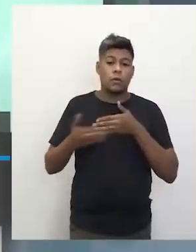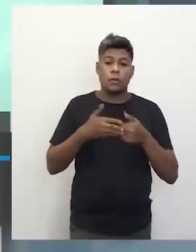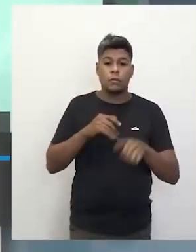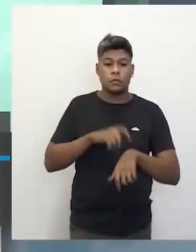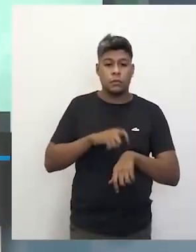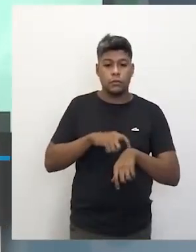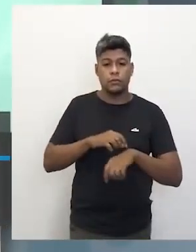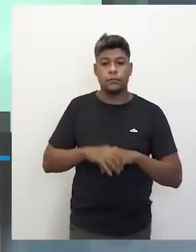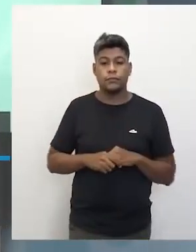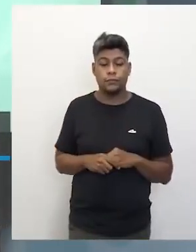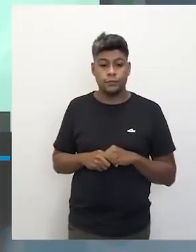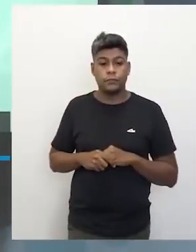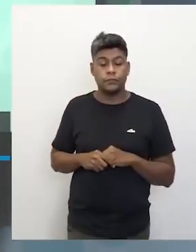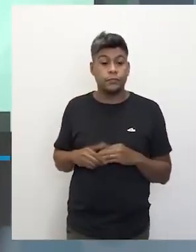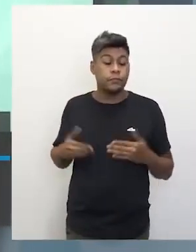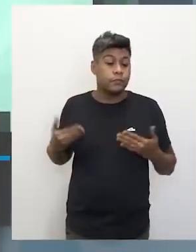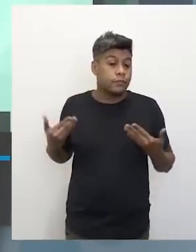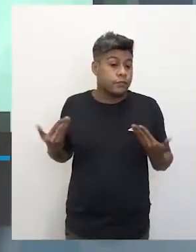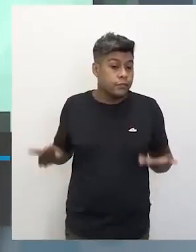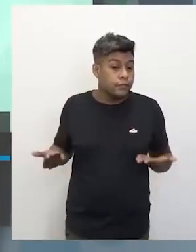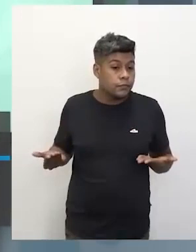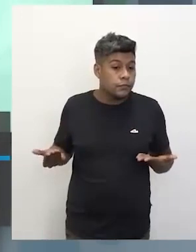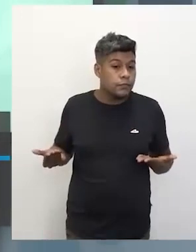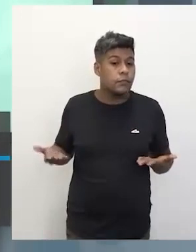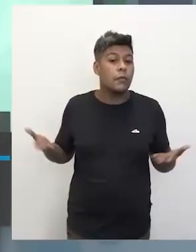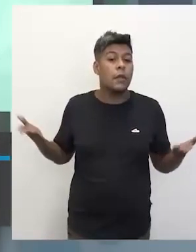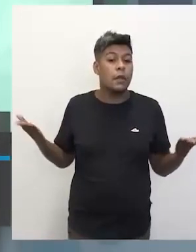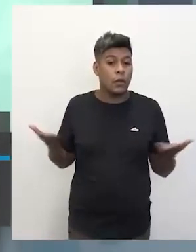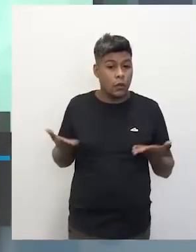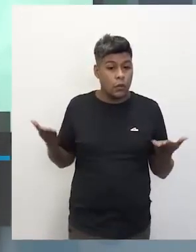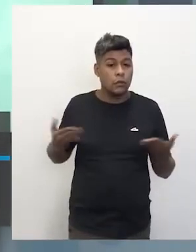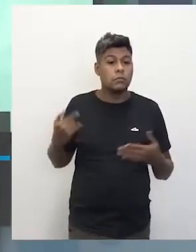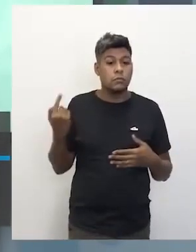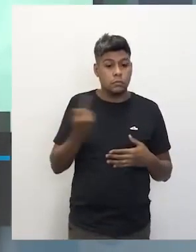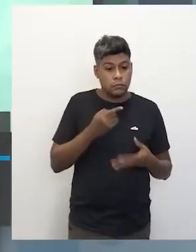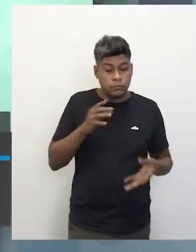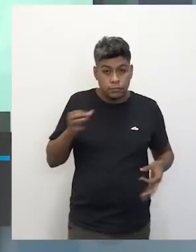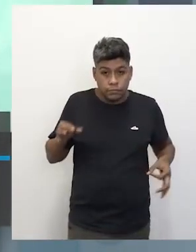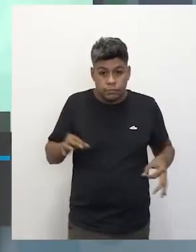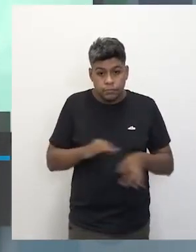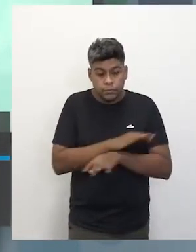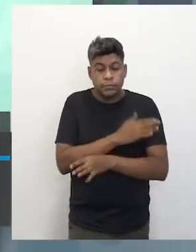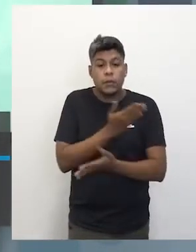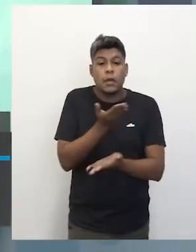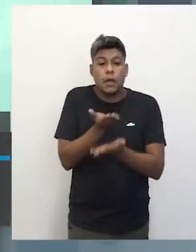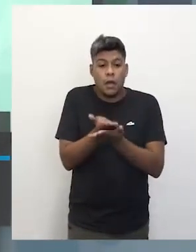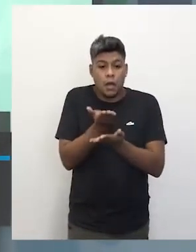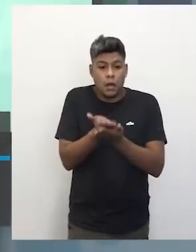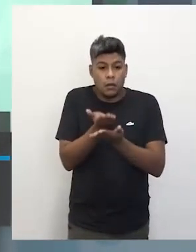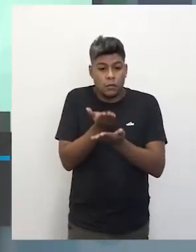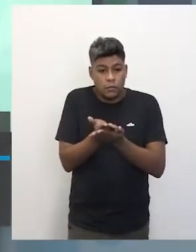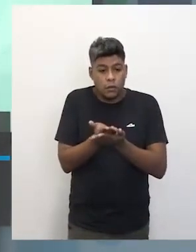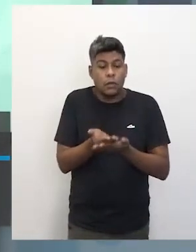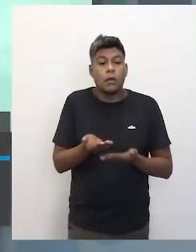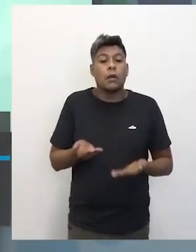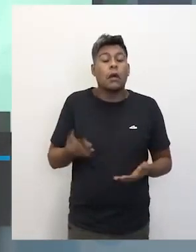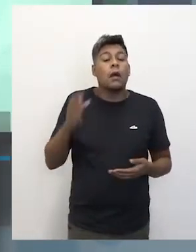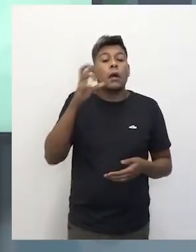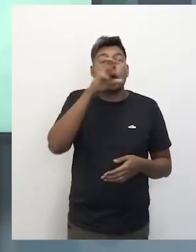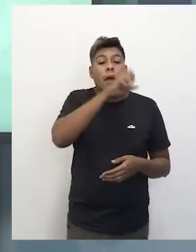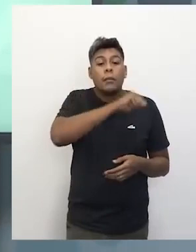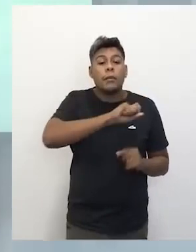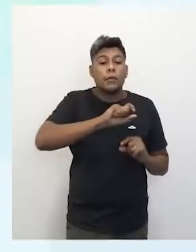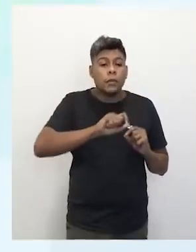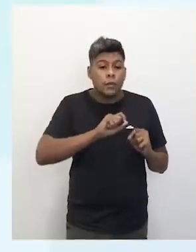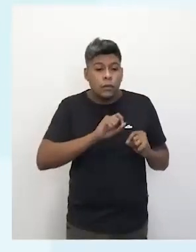bom? Então, gente, olha só. Agora, né, a gente já está encerrando a nossa aula, tá? E nessa aula aqui a gente aprendeu um pouquinho